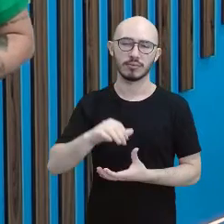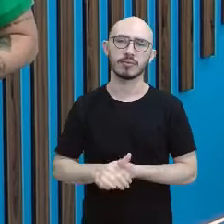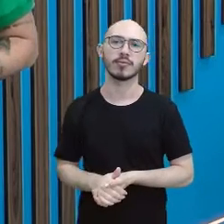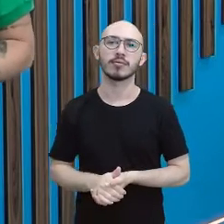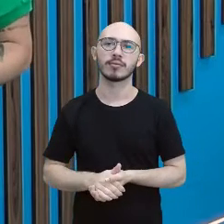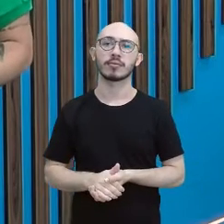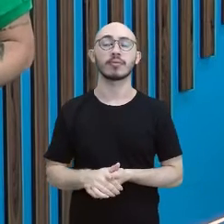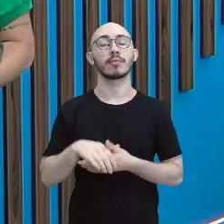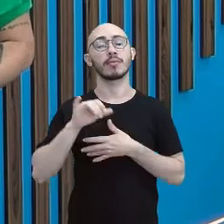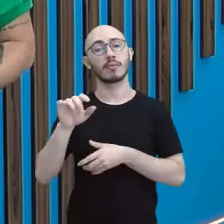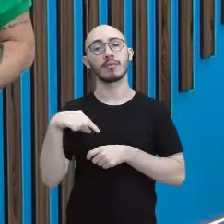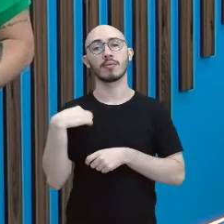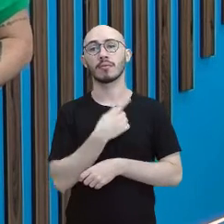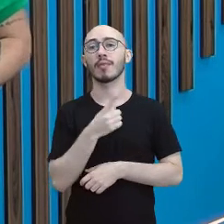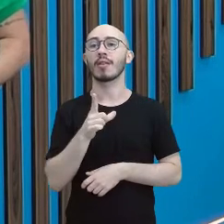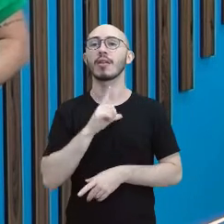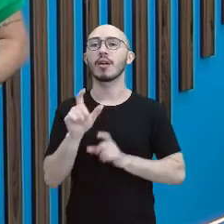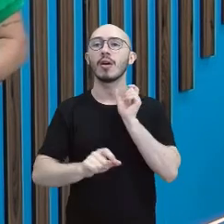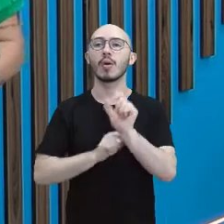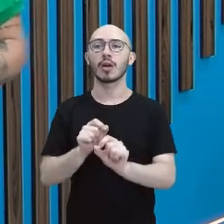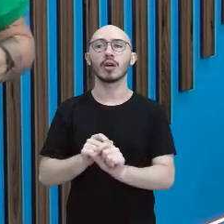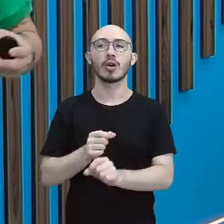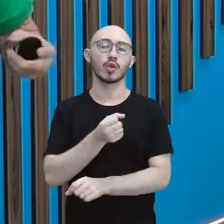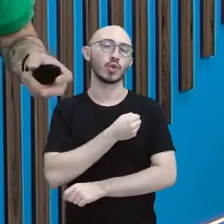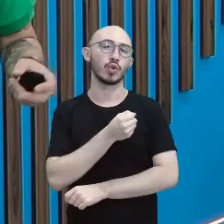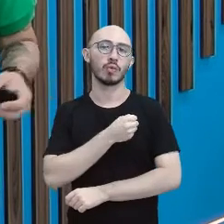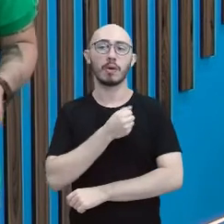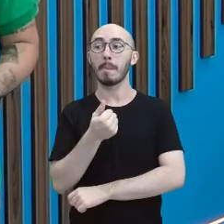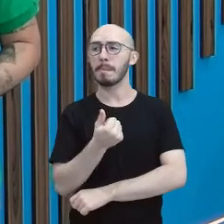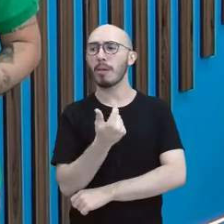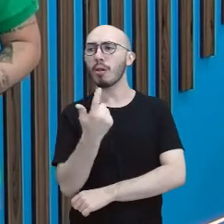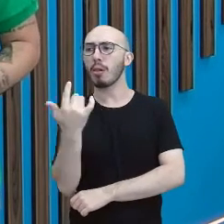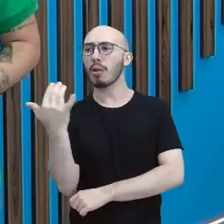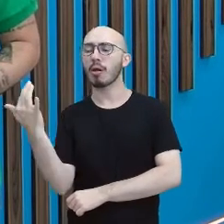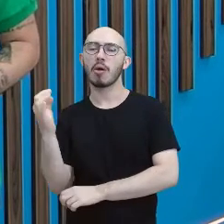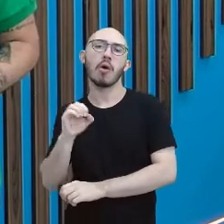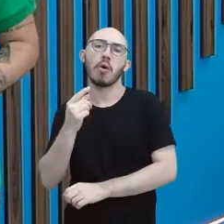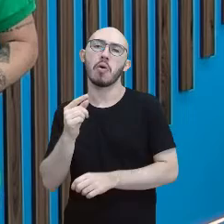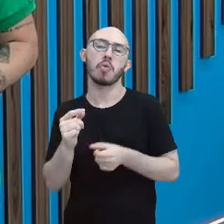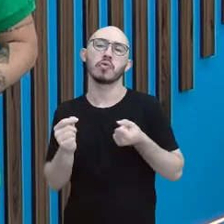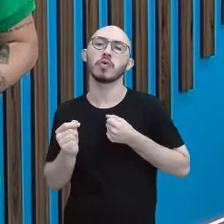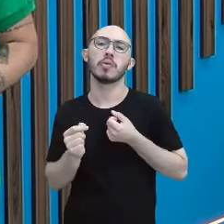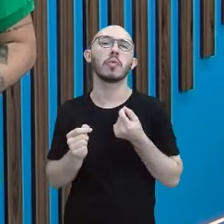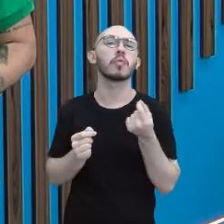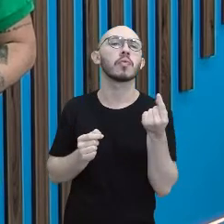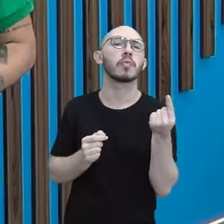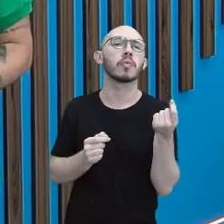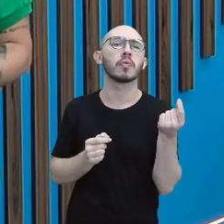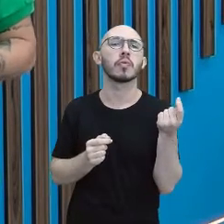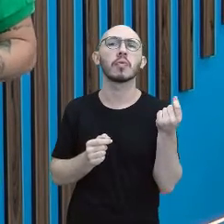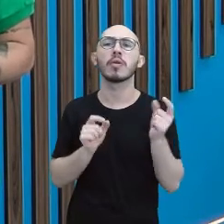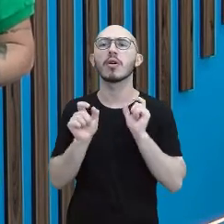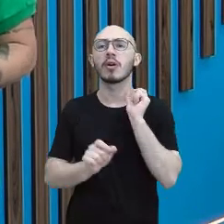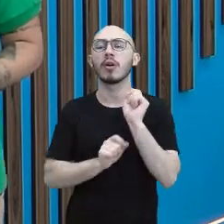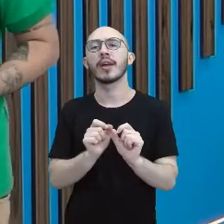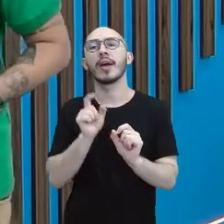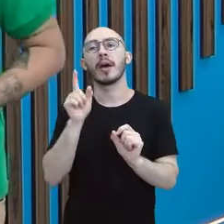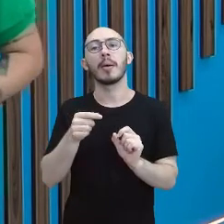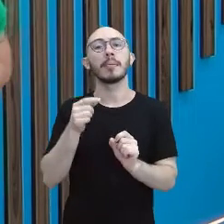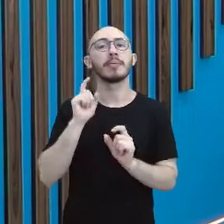quando a gente trabalha com os números muito grandes e muito pequenos, a gente vai se preocupar muitas vezes com duas coisas.